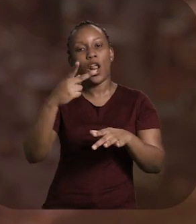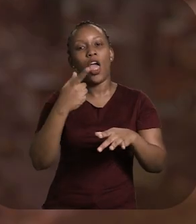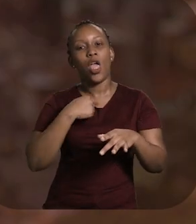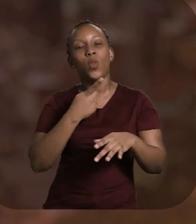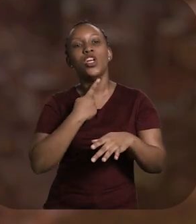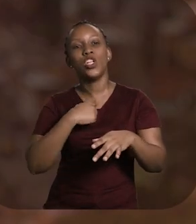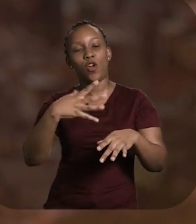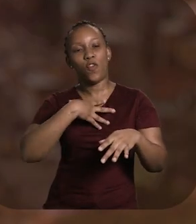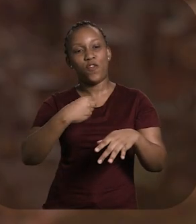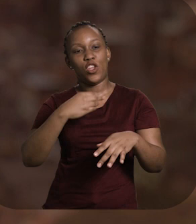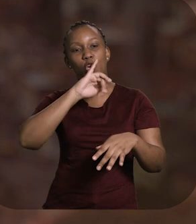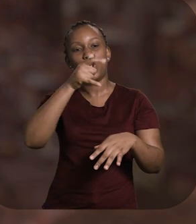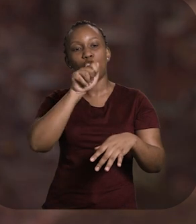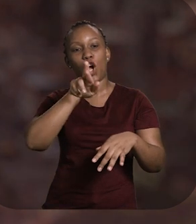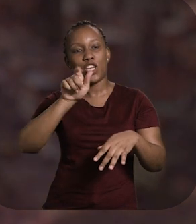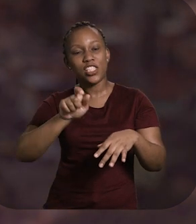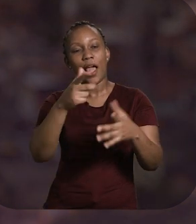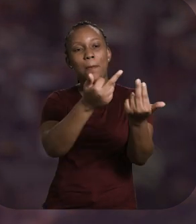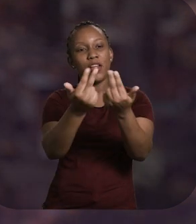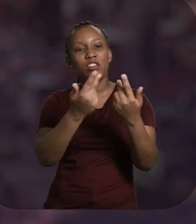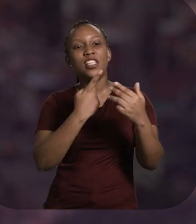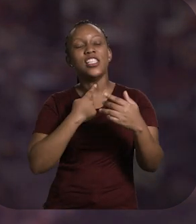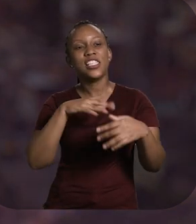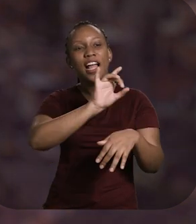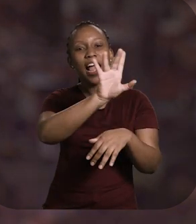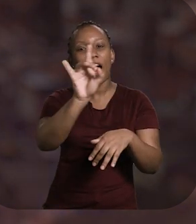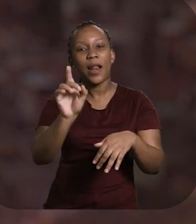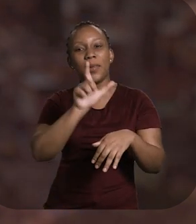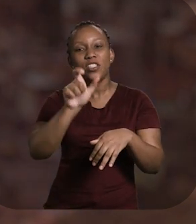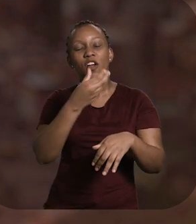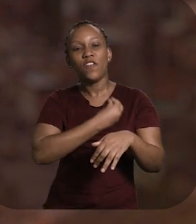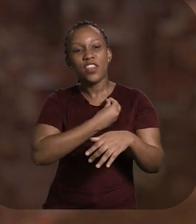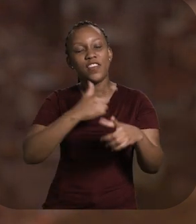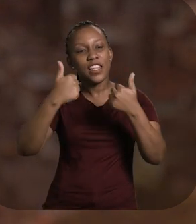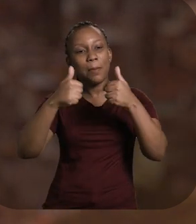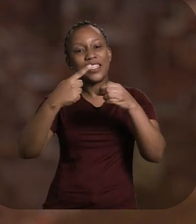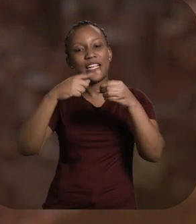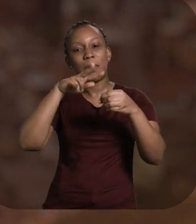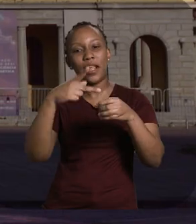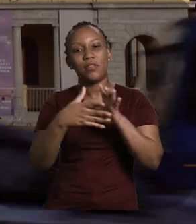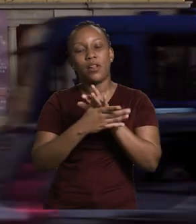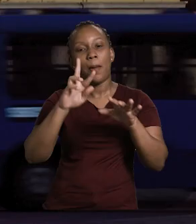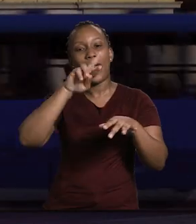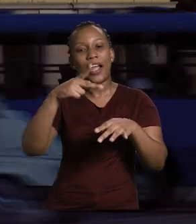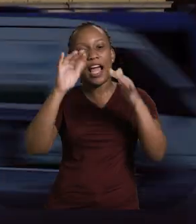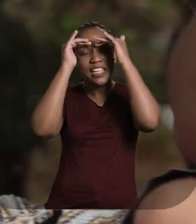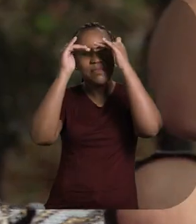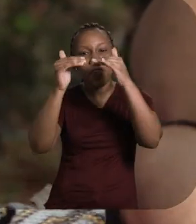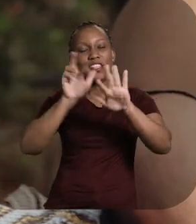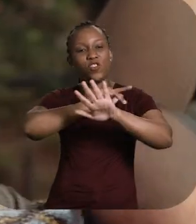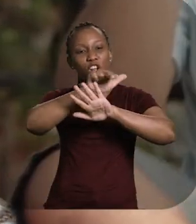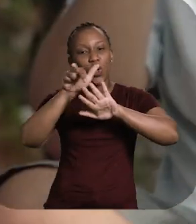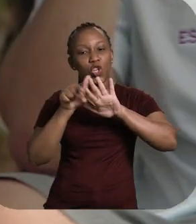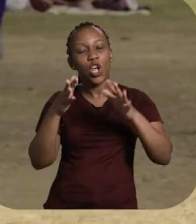A BH que eu desejo para o meu filho Jorge é a mesma que eu desejo para cada pessoa que vive e trabalha aqui. Uma BH que respeite